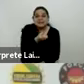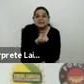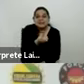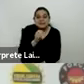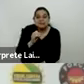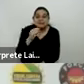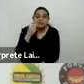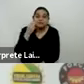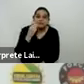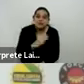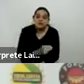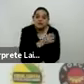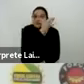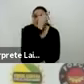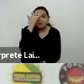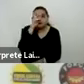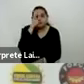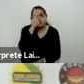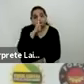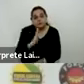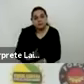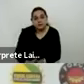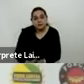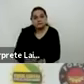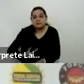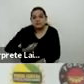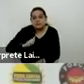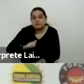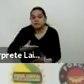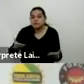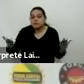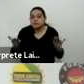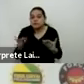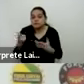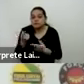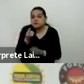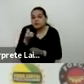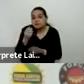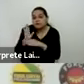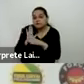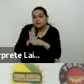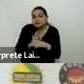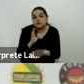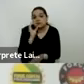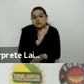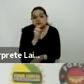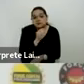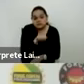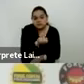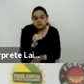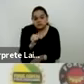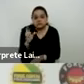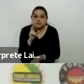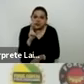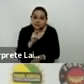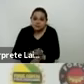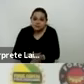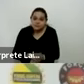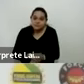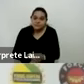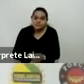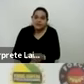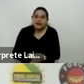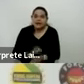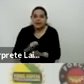brasileiros que estão nesse momento vivendo com esse auxílio emergencial. Mesmo que, como você falou, em janeiro vai ser horrível,